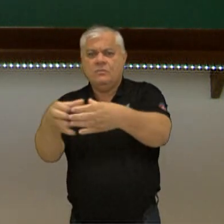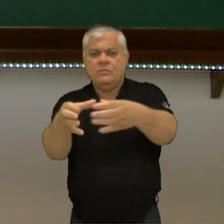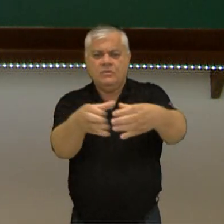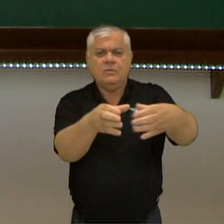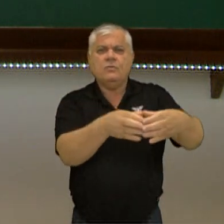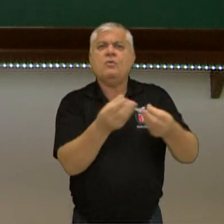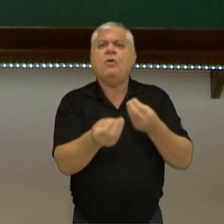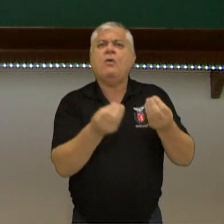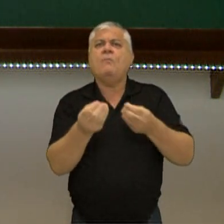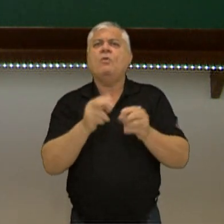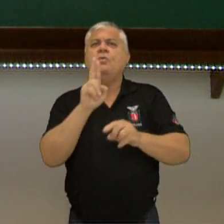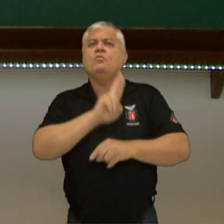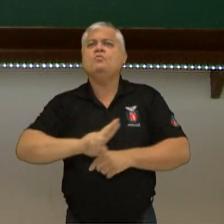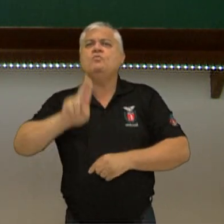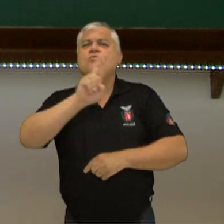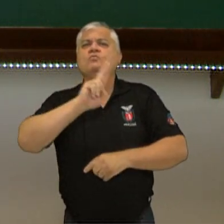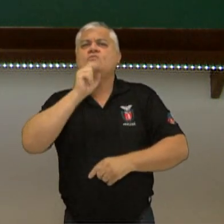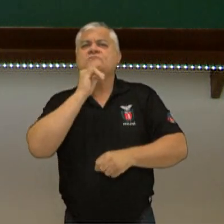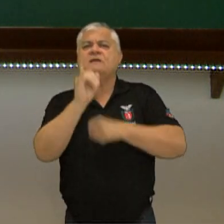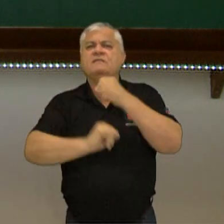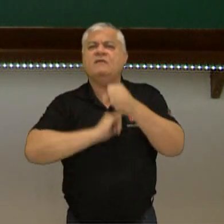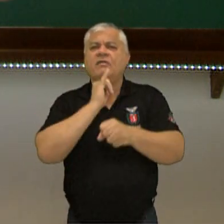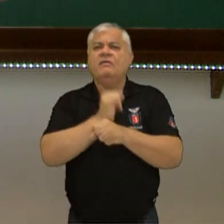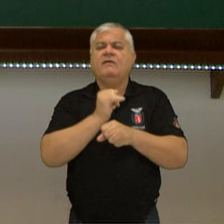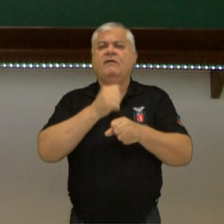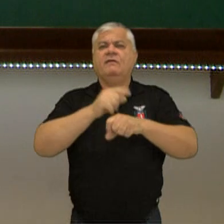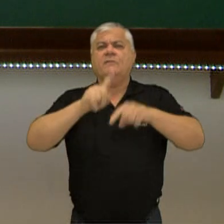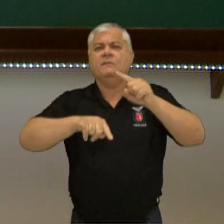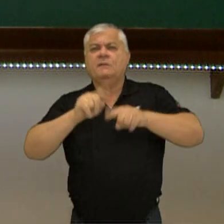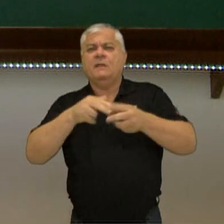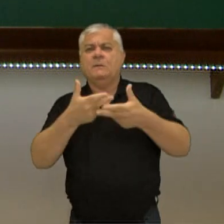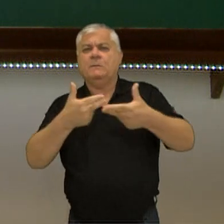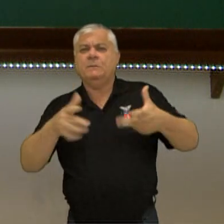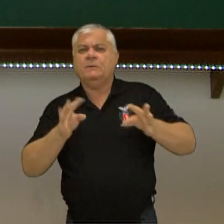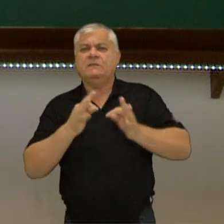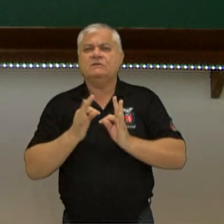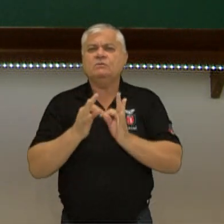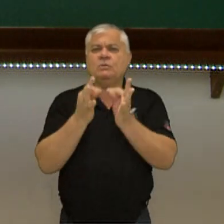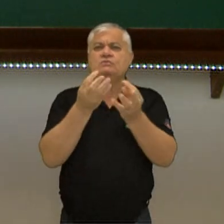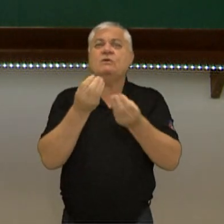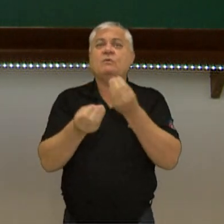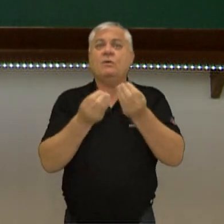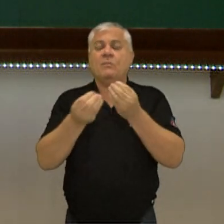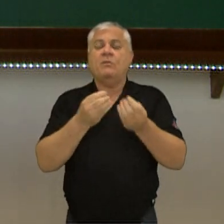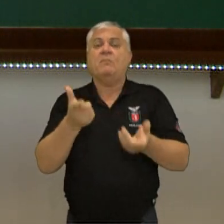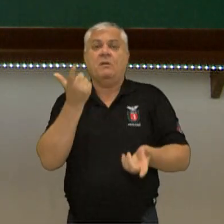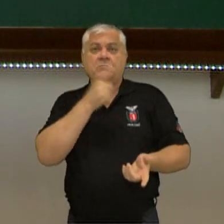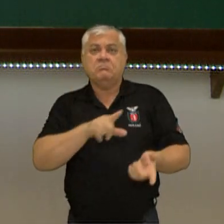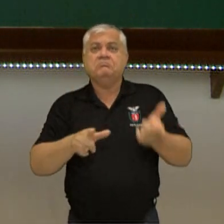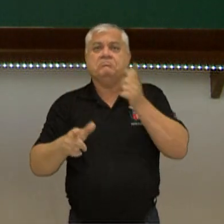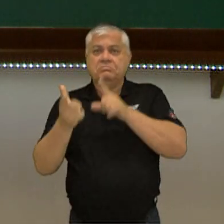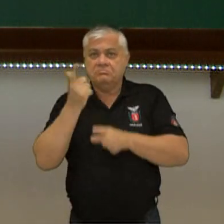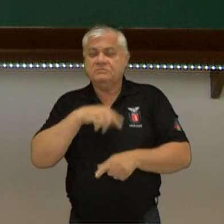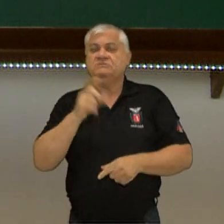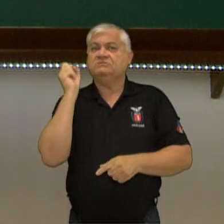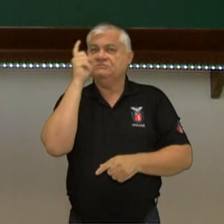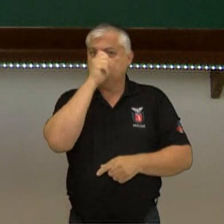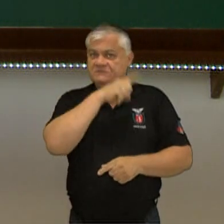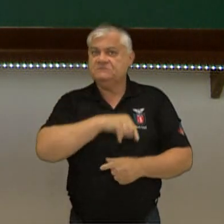ferramentas midiáticas para chegar até os fiéis, até as pessoas, para superar este momento